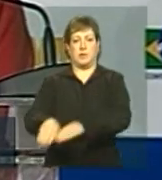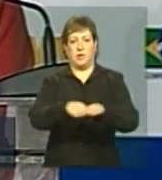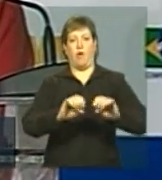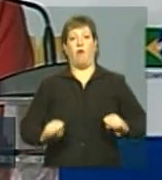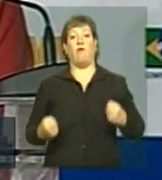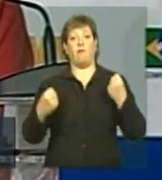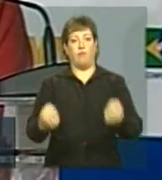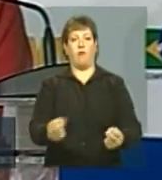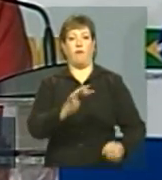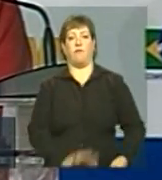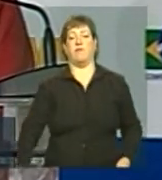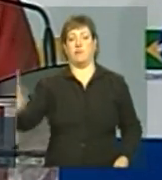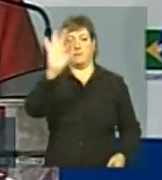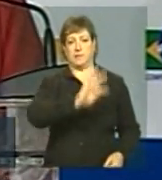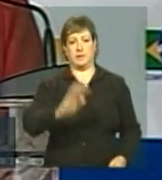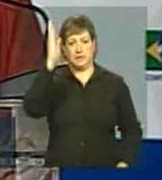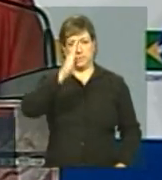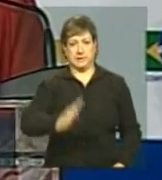da Federação Brasileira.